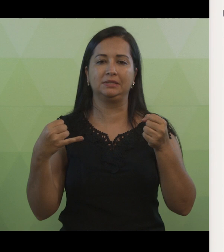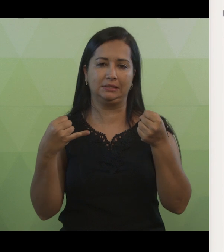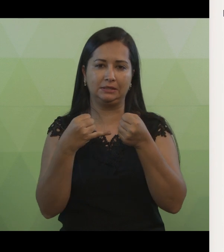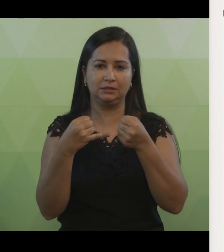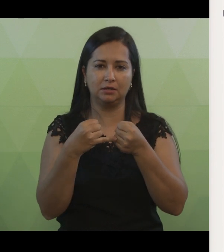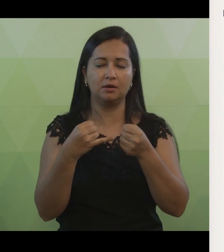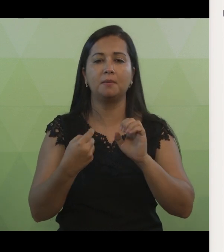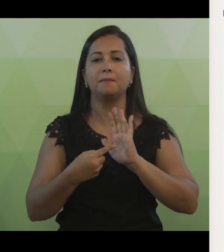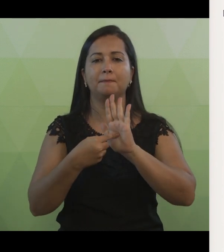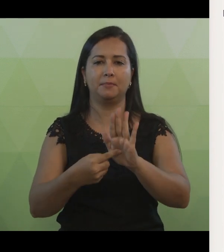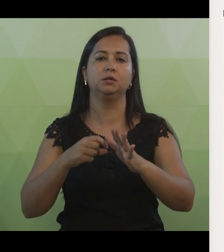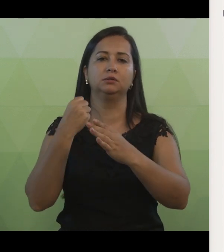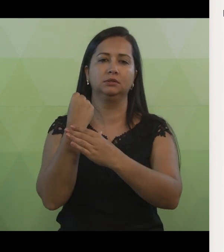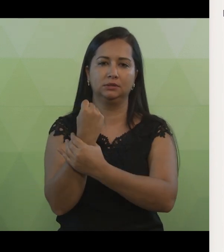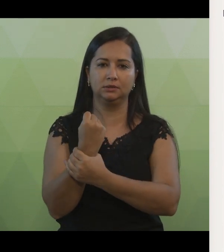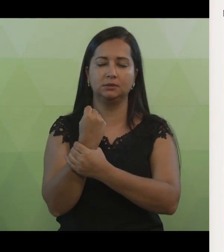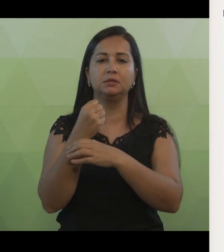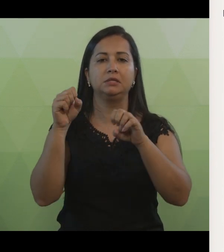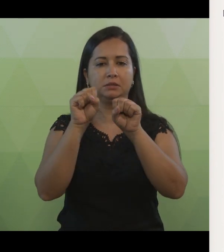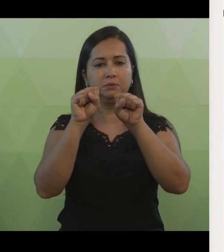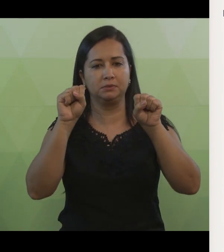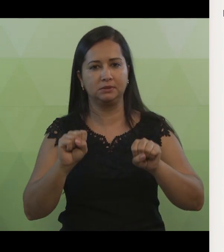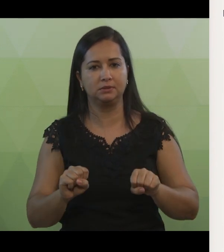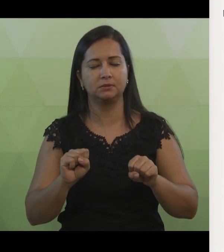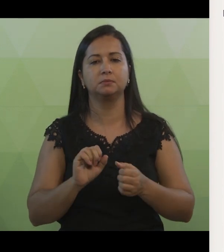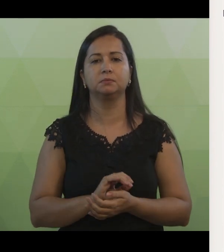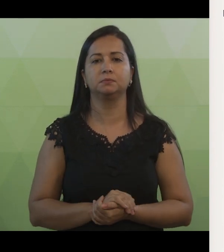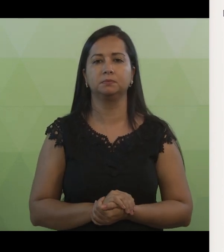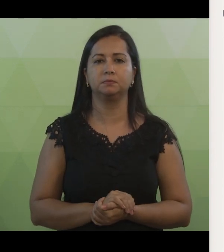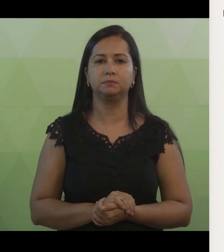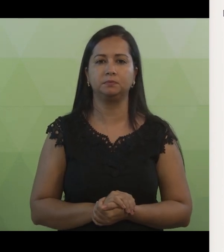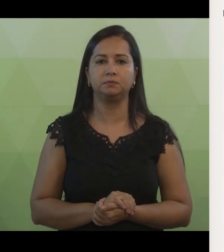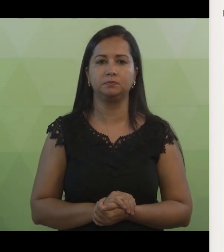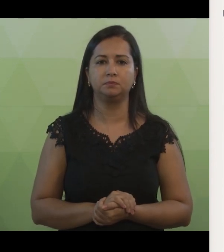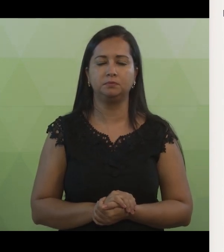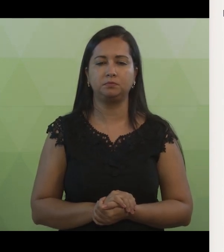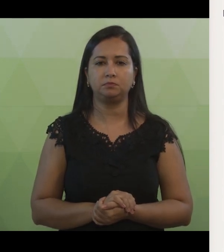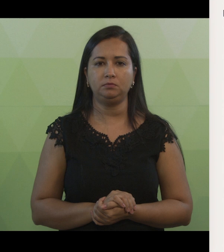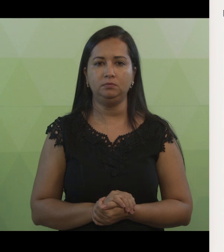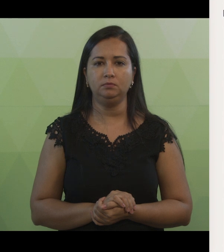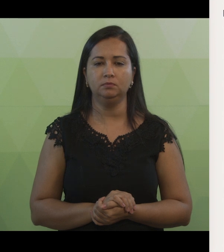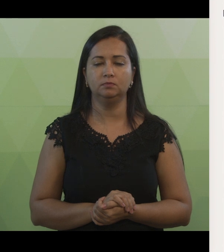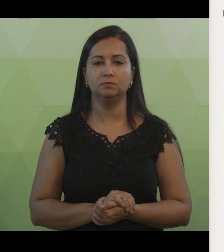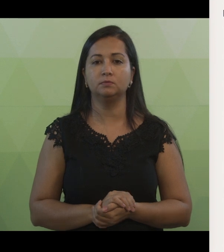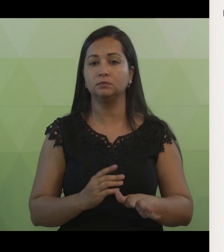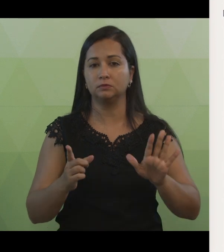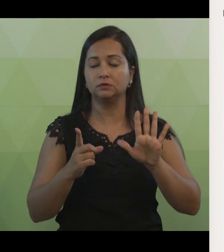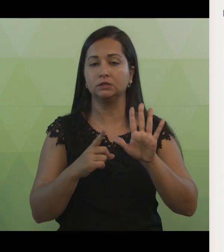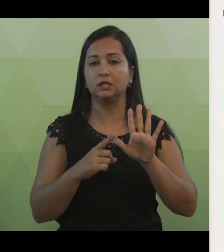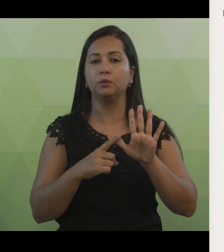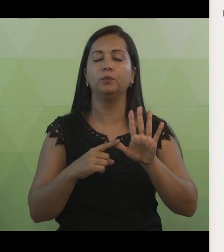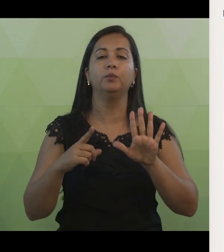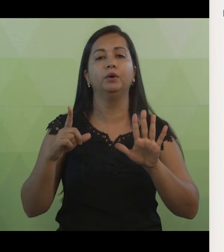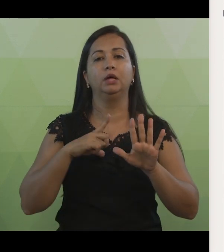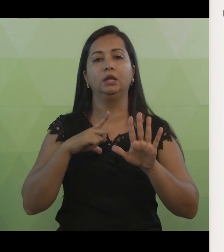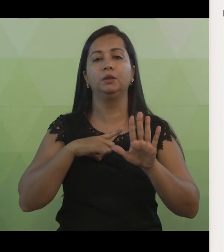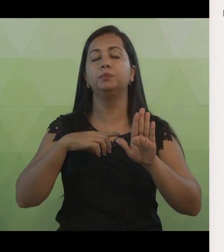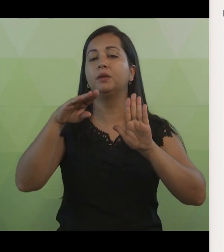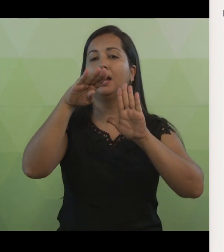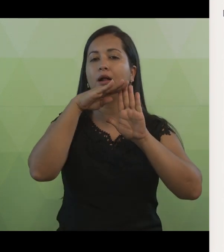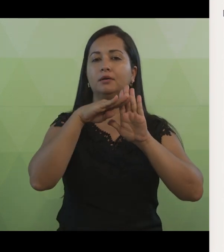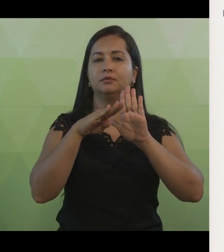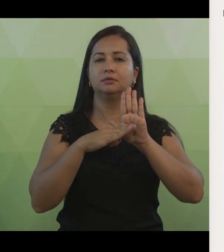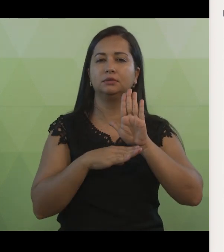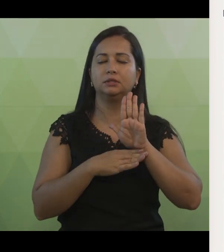trata de segurança e a parte de ciência da informação. O quinto são a lista de